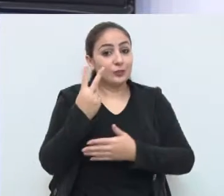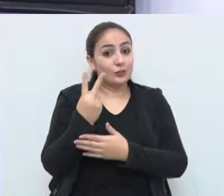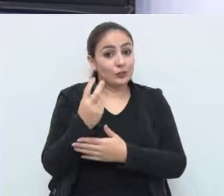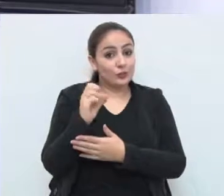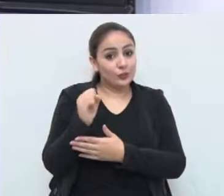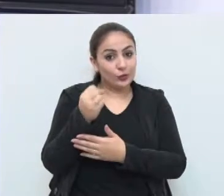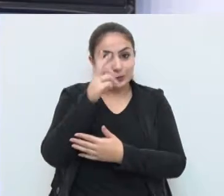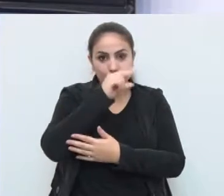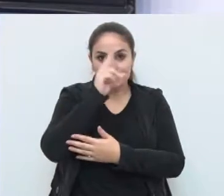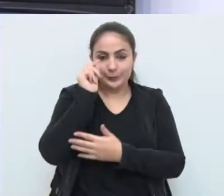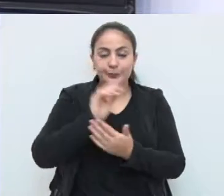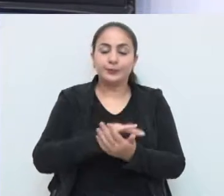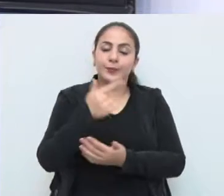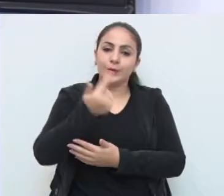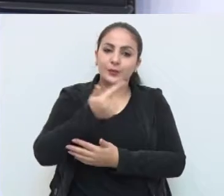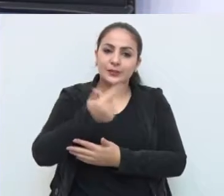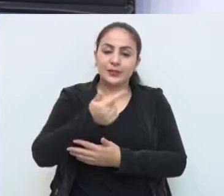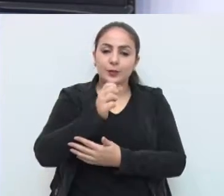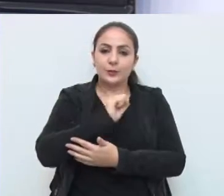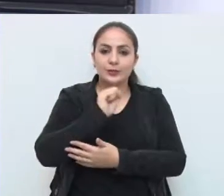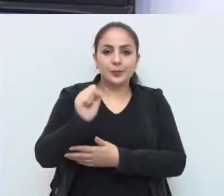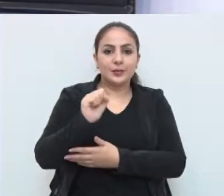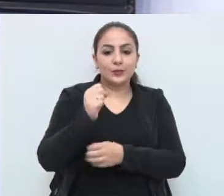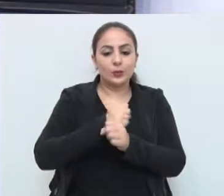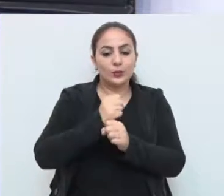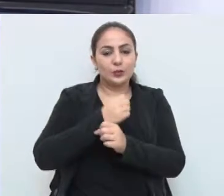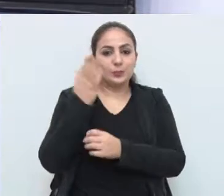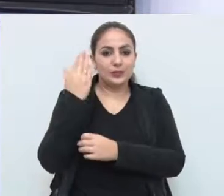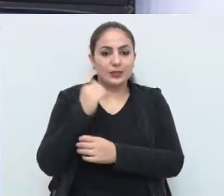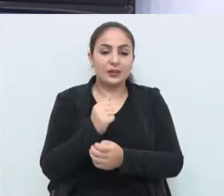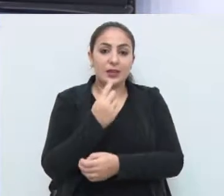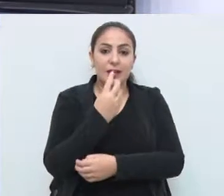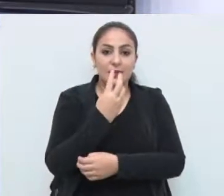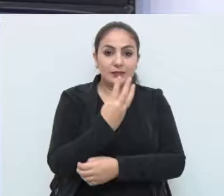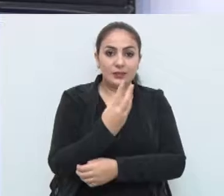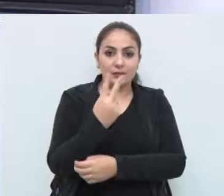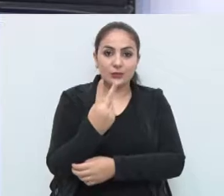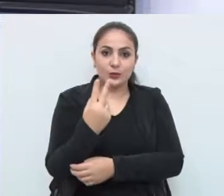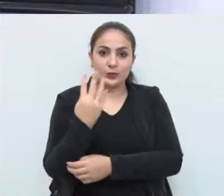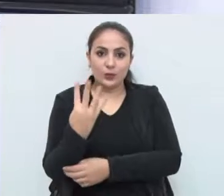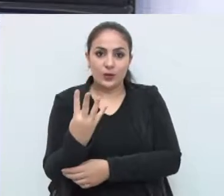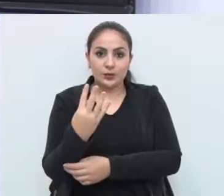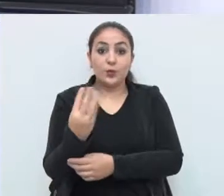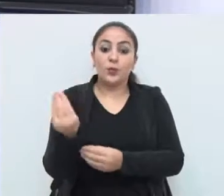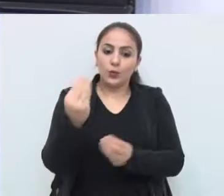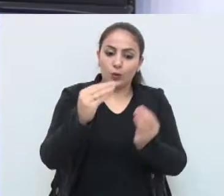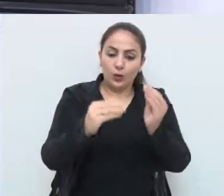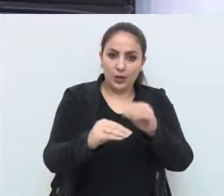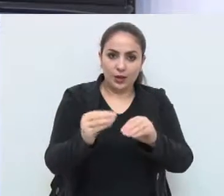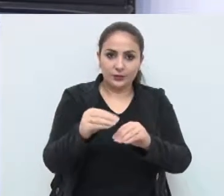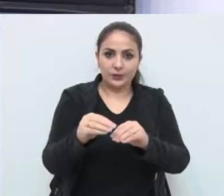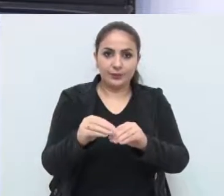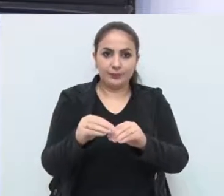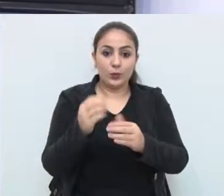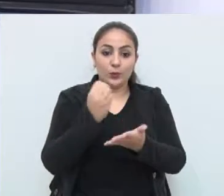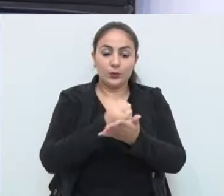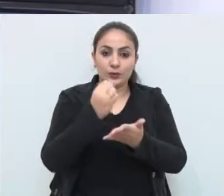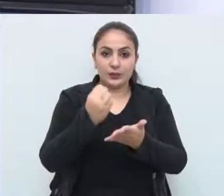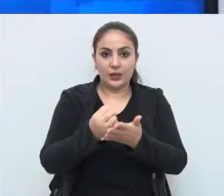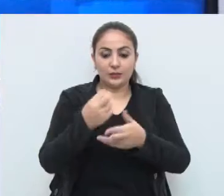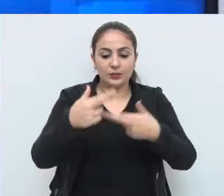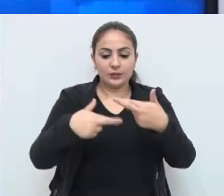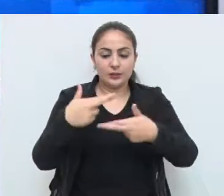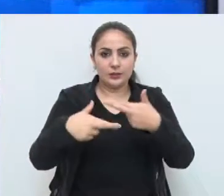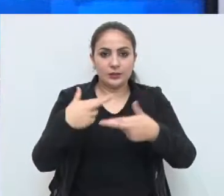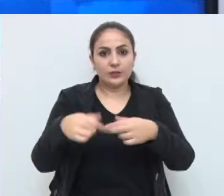No segundo semestre do ano passado, a 324 foi incluída no contrato de restauração e manutenção de